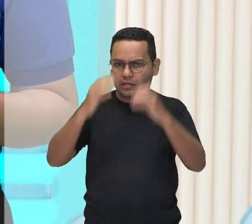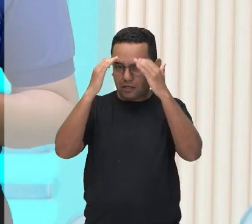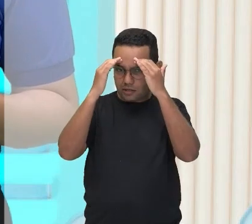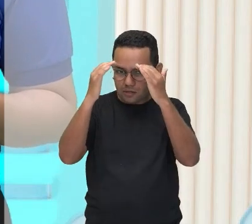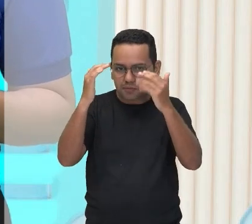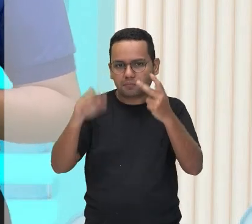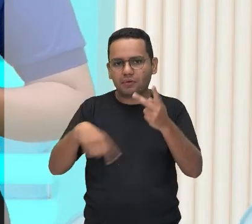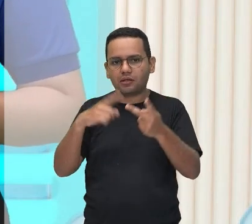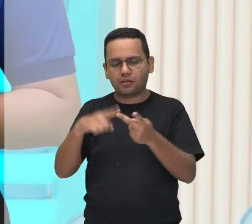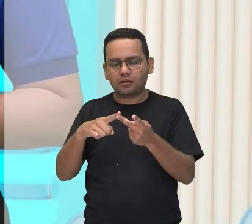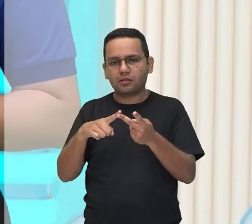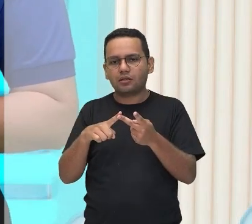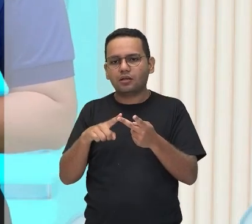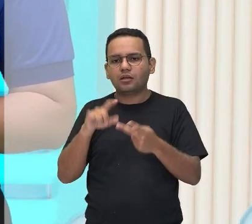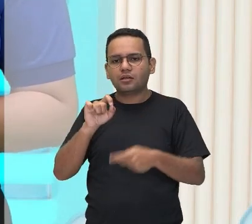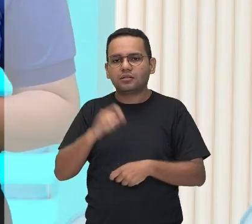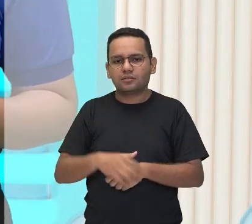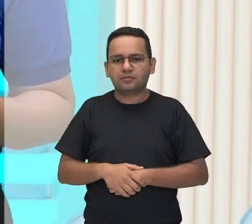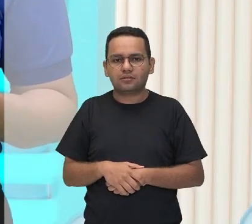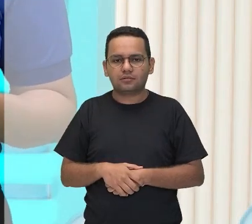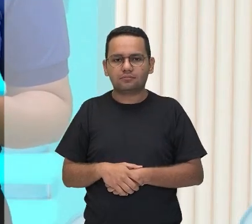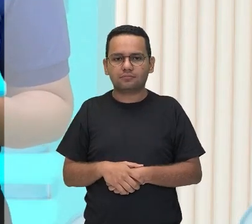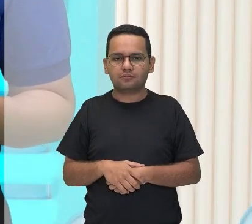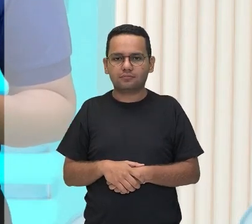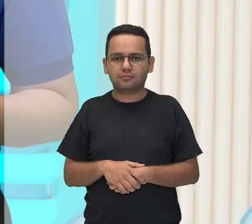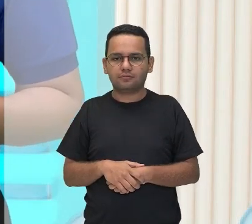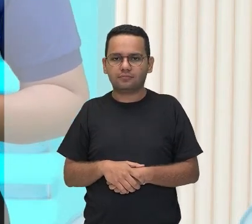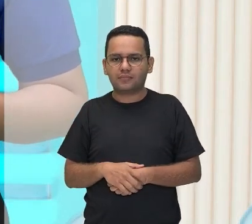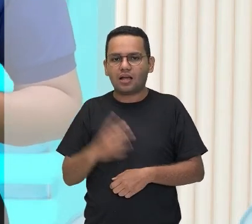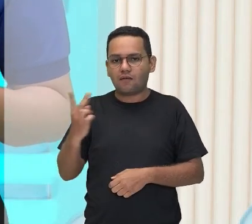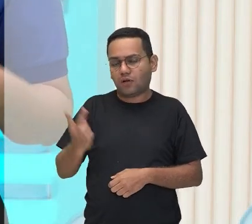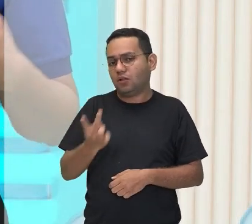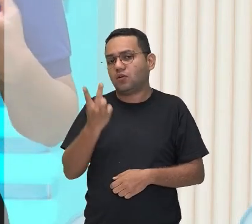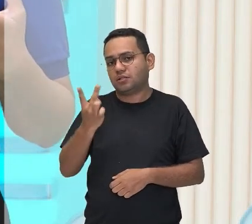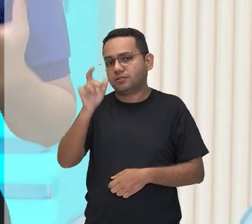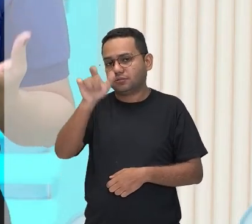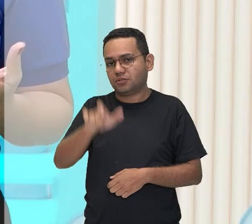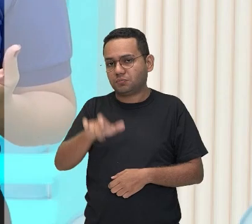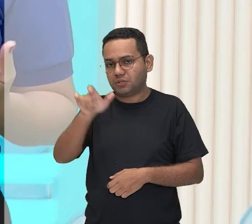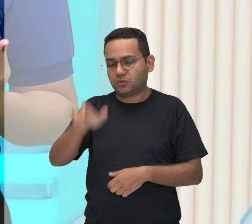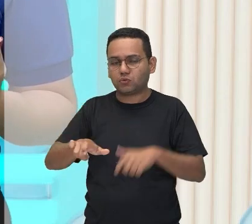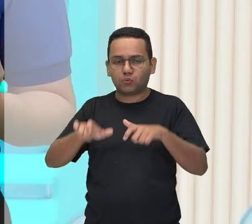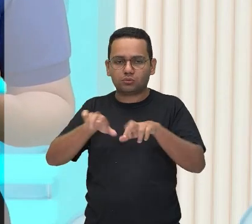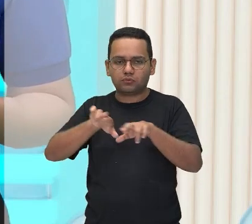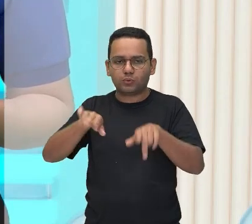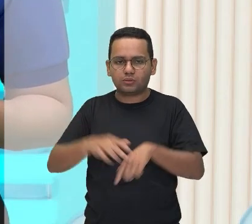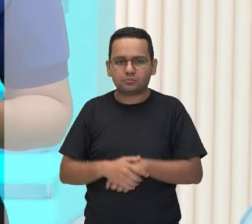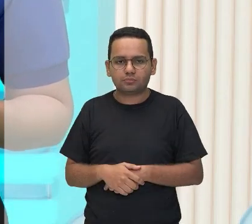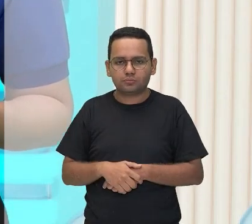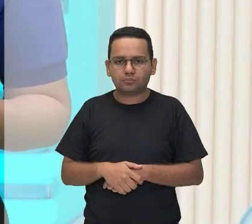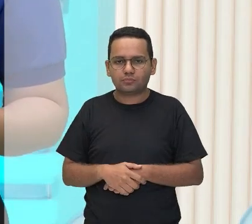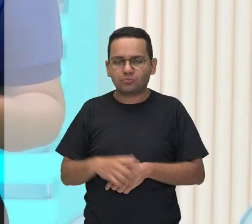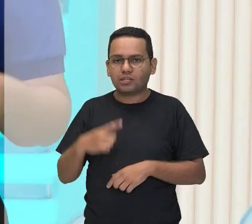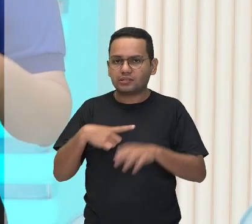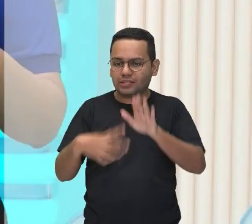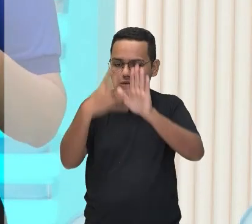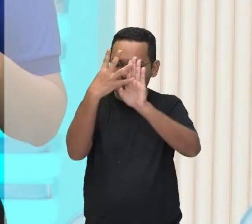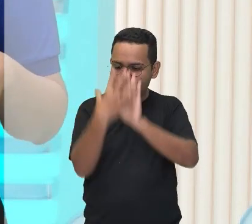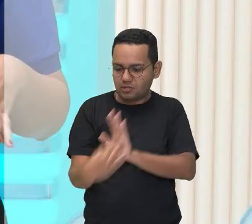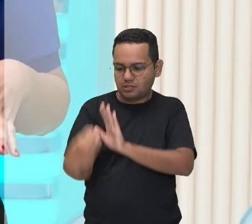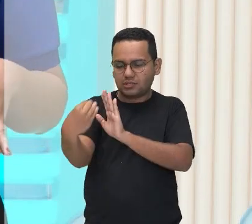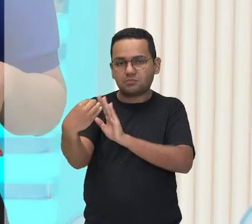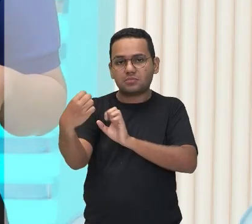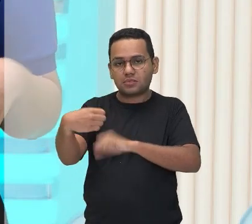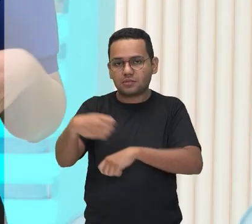a integridade física do outro, isso é super importante. Dar o exemplo também é importante, não só